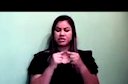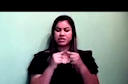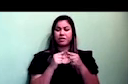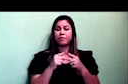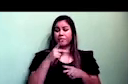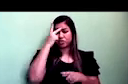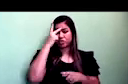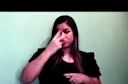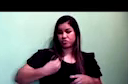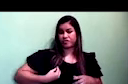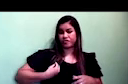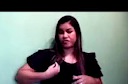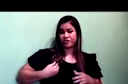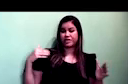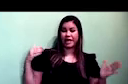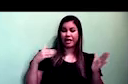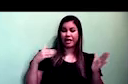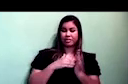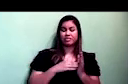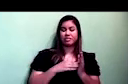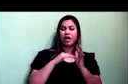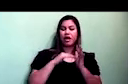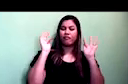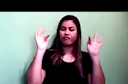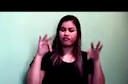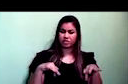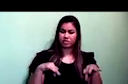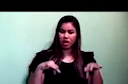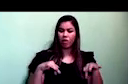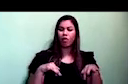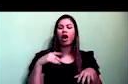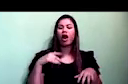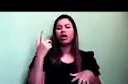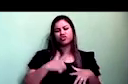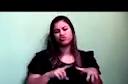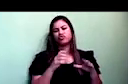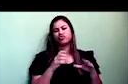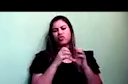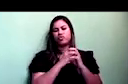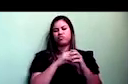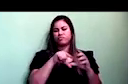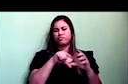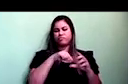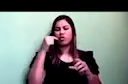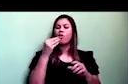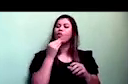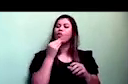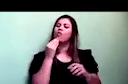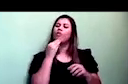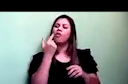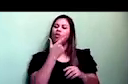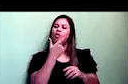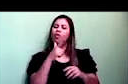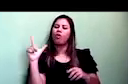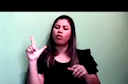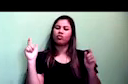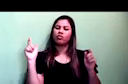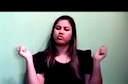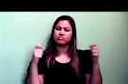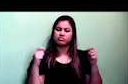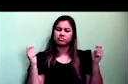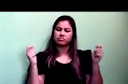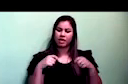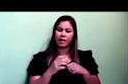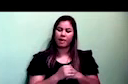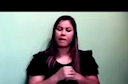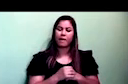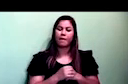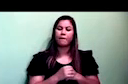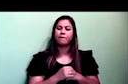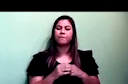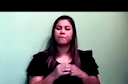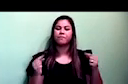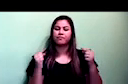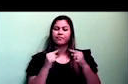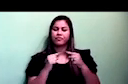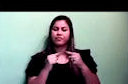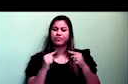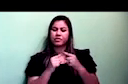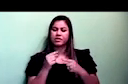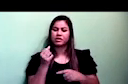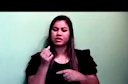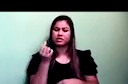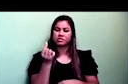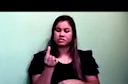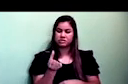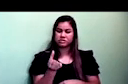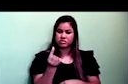estiverem ao final da reunião, quando eu chamar o nome, passa a oportunidade para outra pessoa, tá? Do contrário, são 6 brindes, 6 números que vão